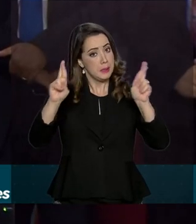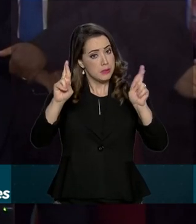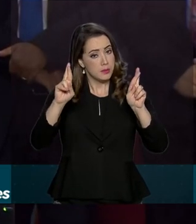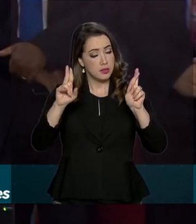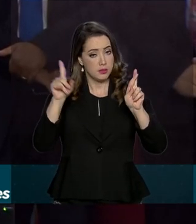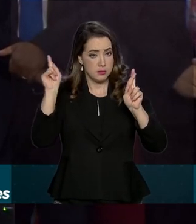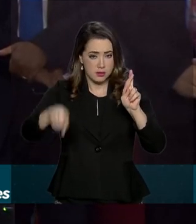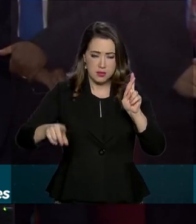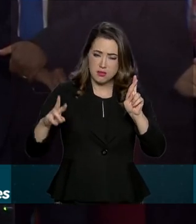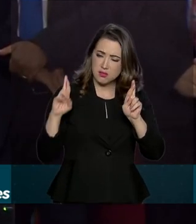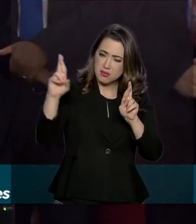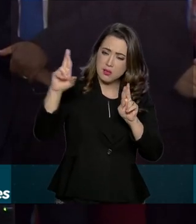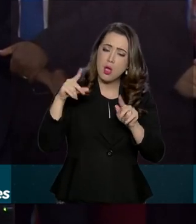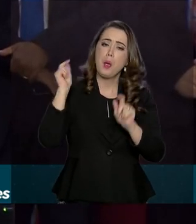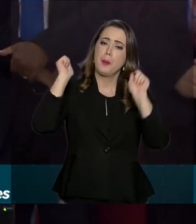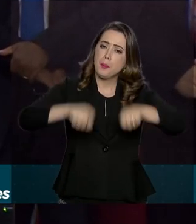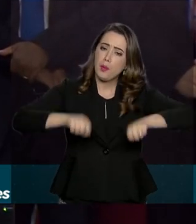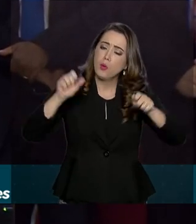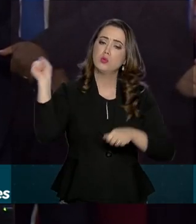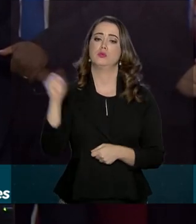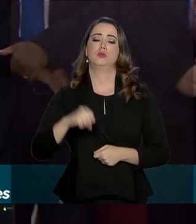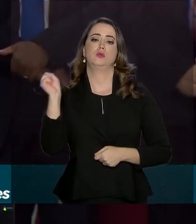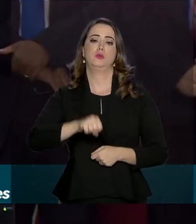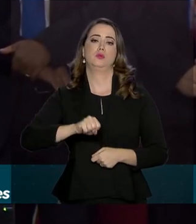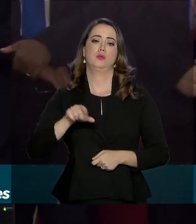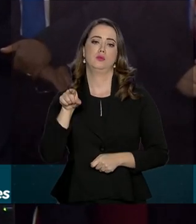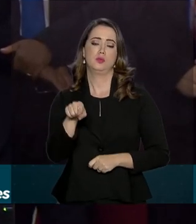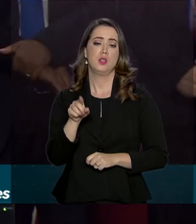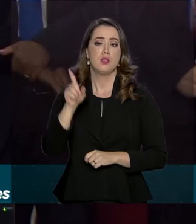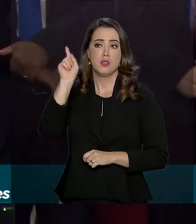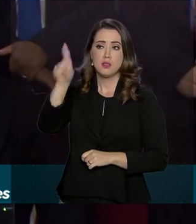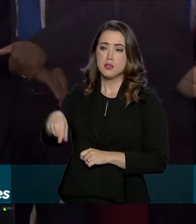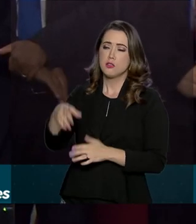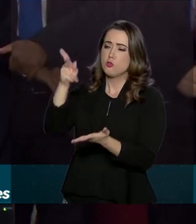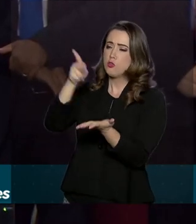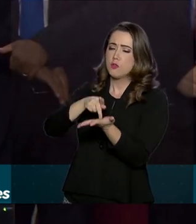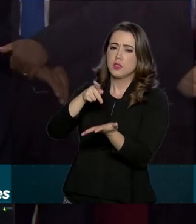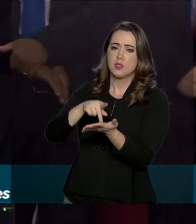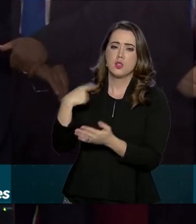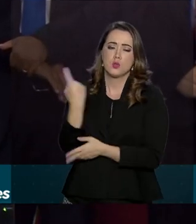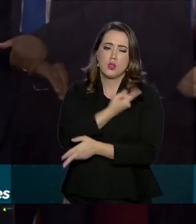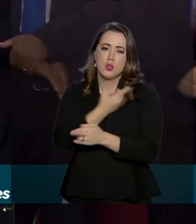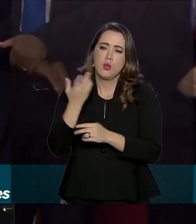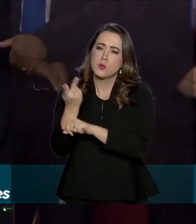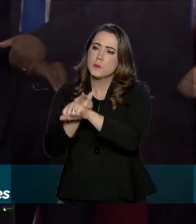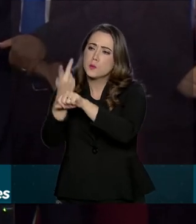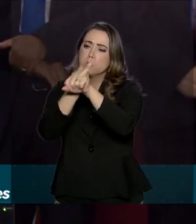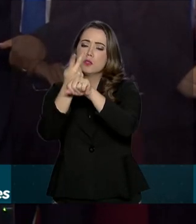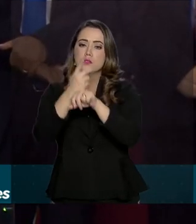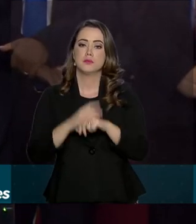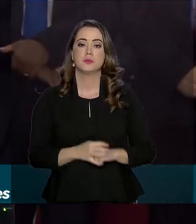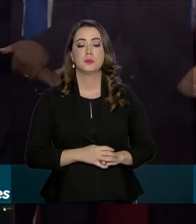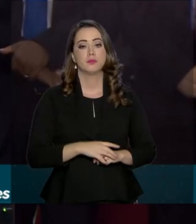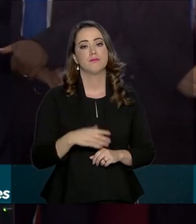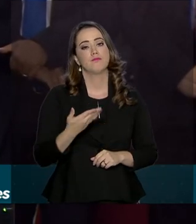símbolo que pode sim ser aquela realidade que todos nós procuramos.